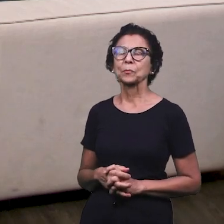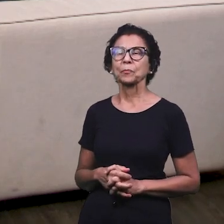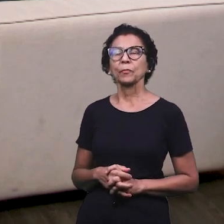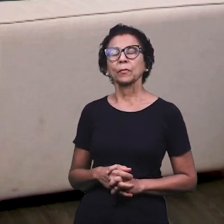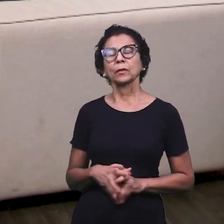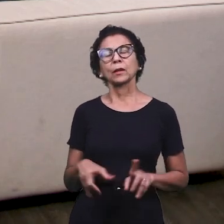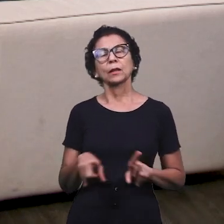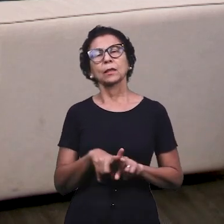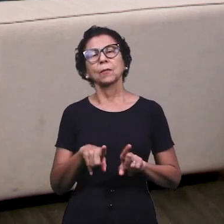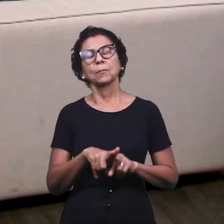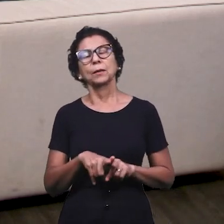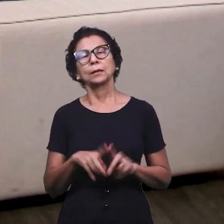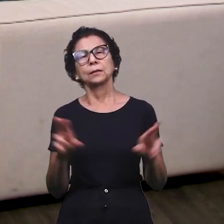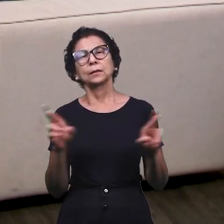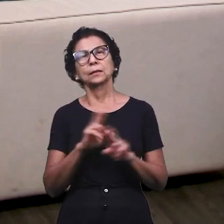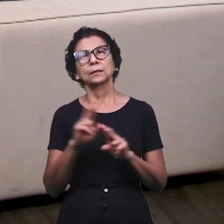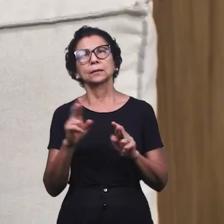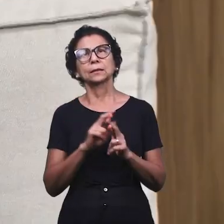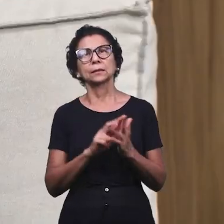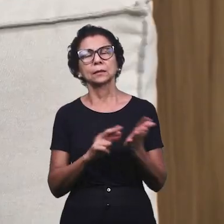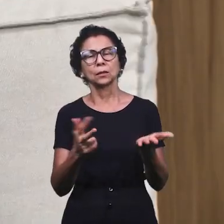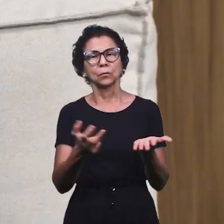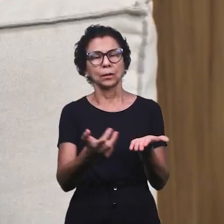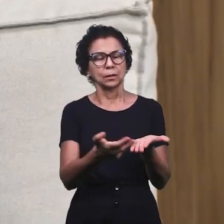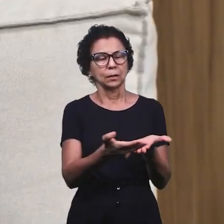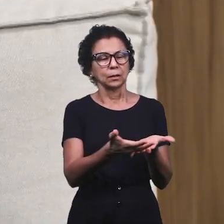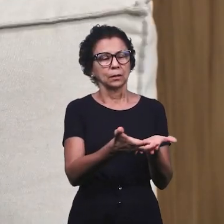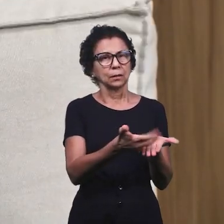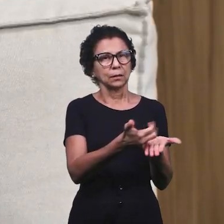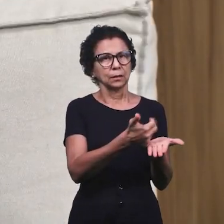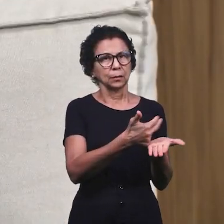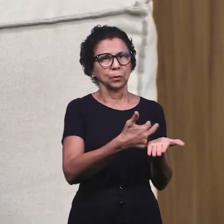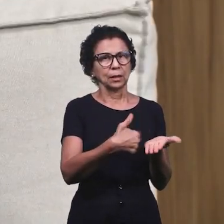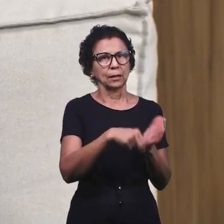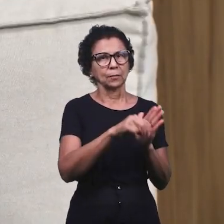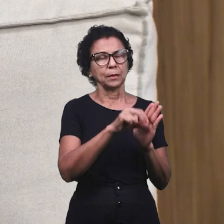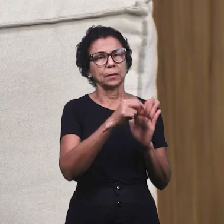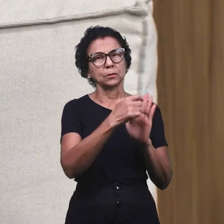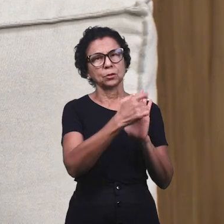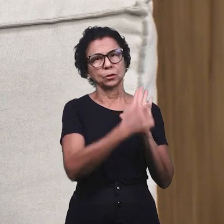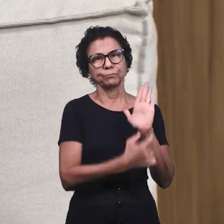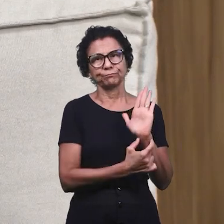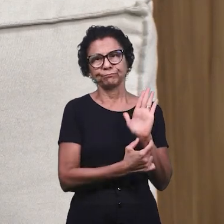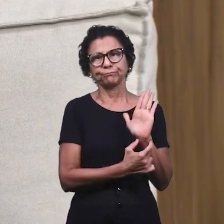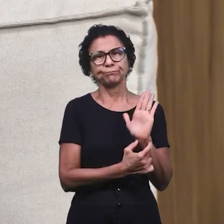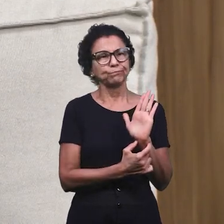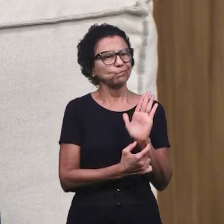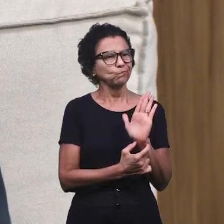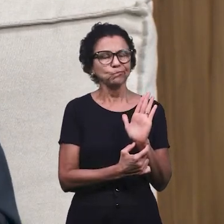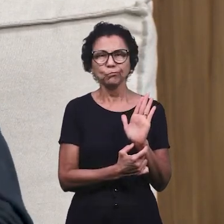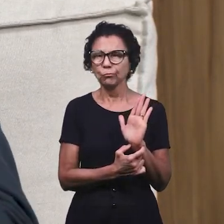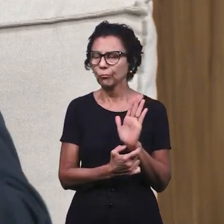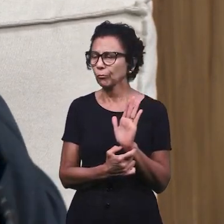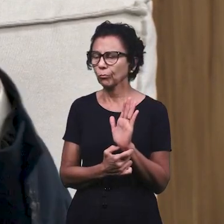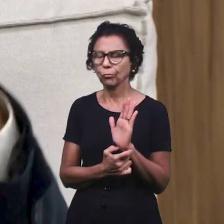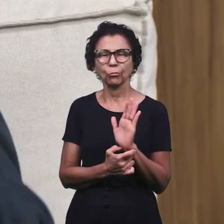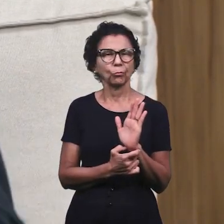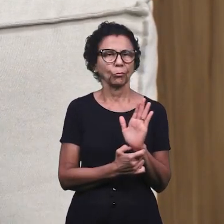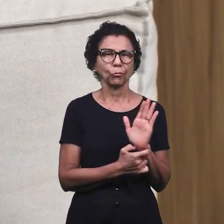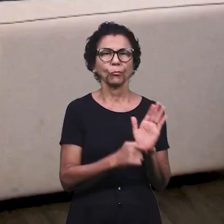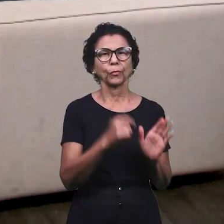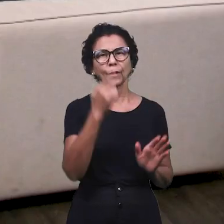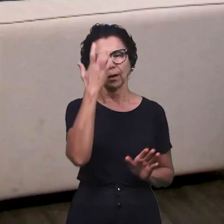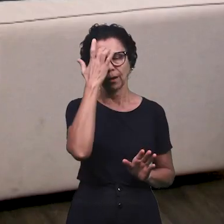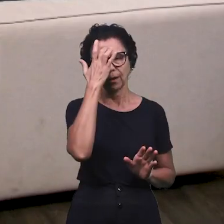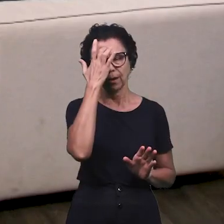tributariamente, a alfândega, assim, nada facilitou, assim. Aliás, a nossa tributação é